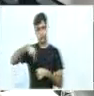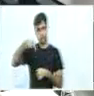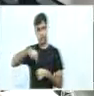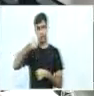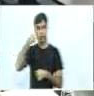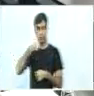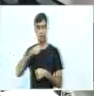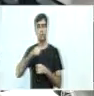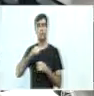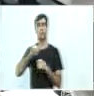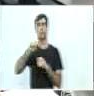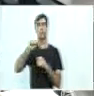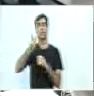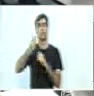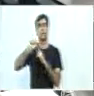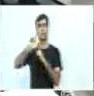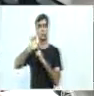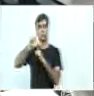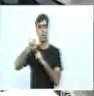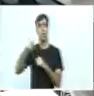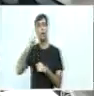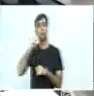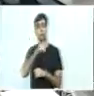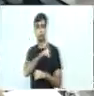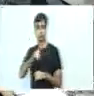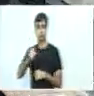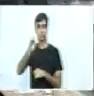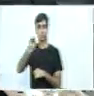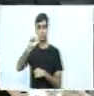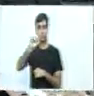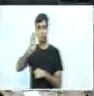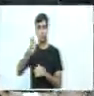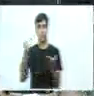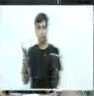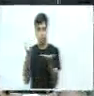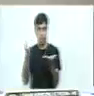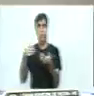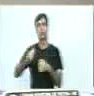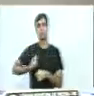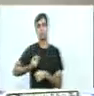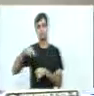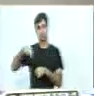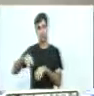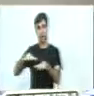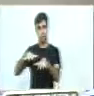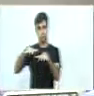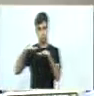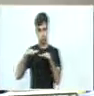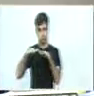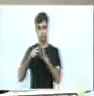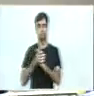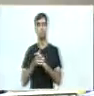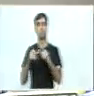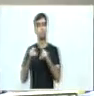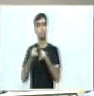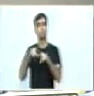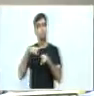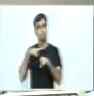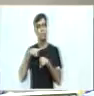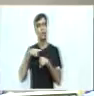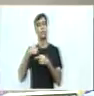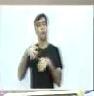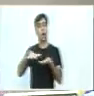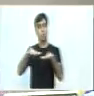Vanja Honorina, que é presidente da OAB e que está hoje no plenário dessa casa. Hoje, inclusive, com o